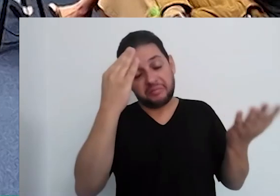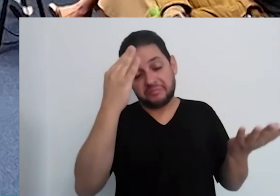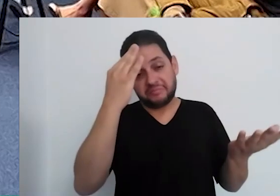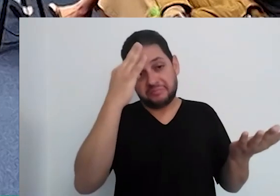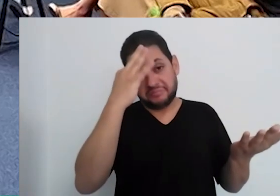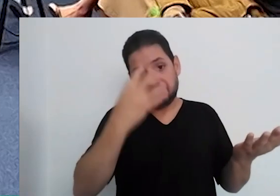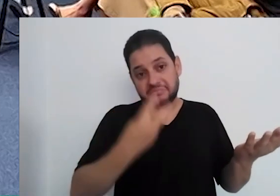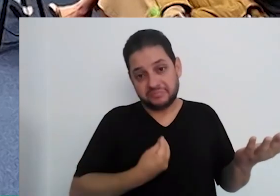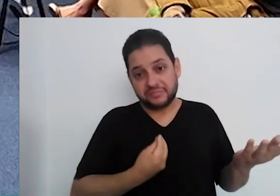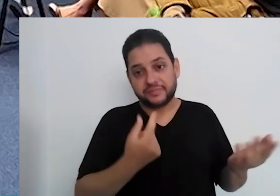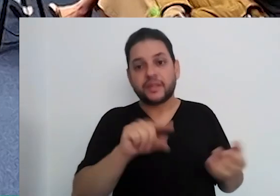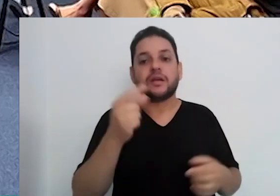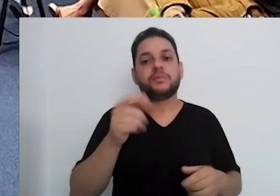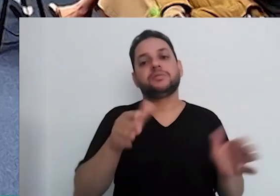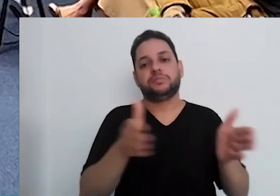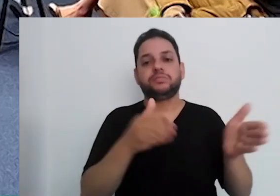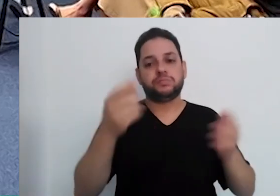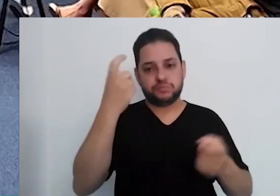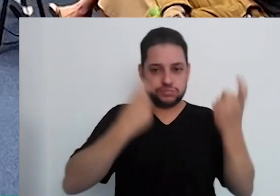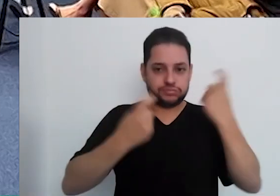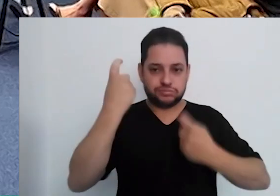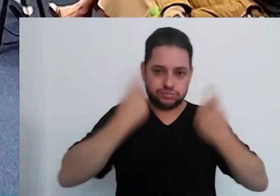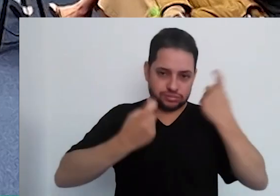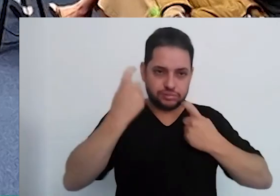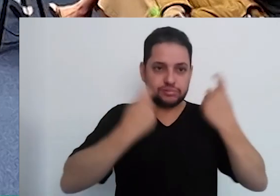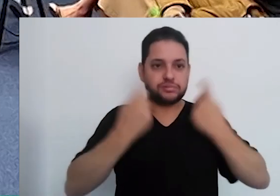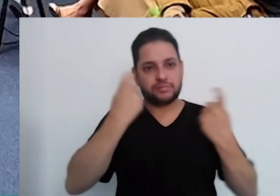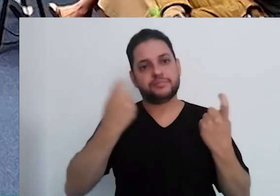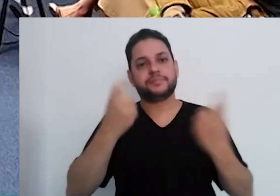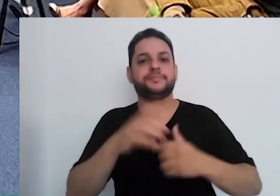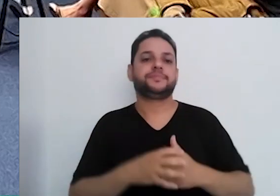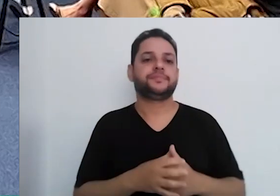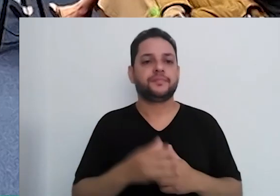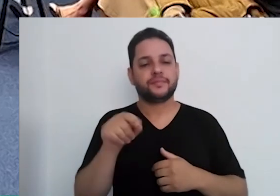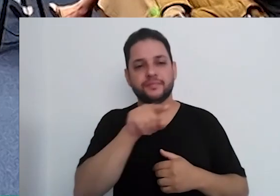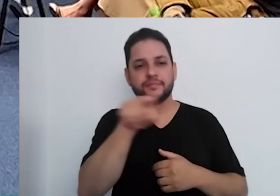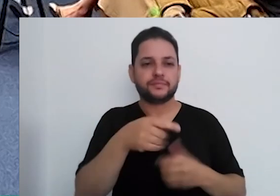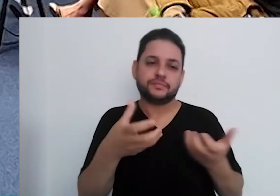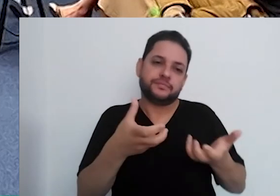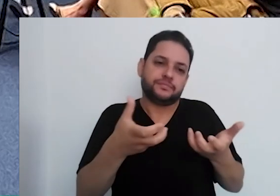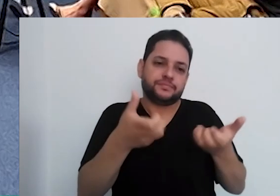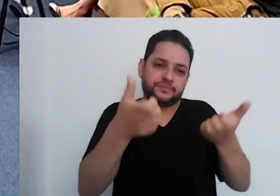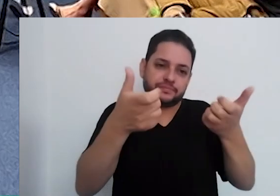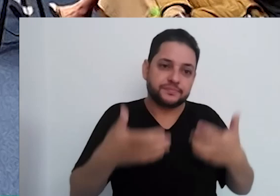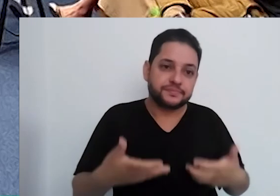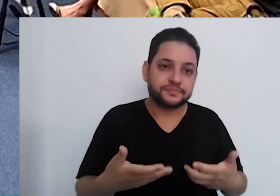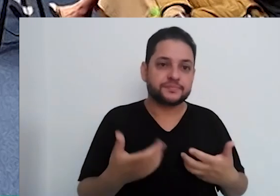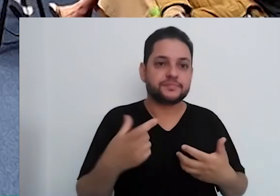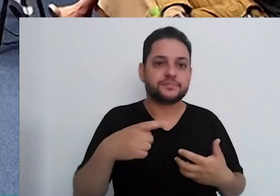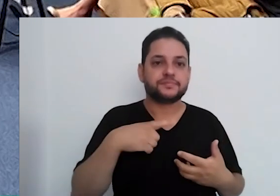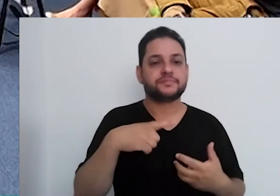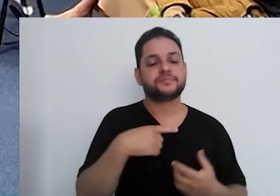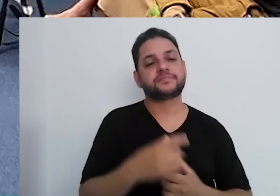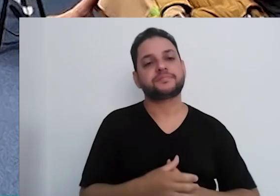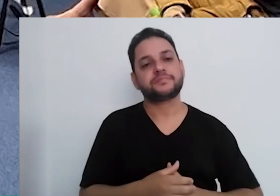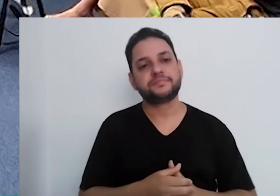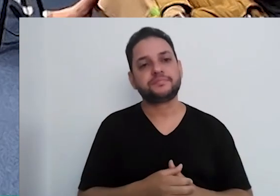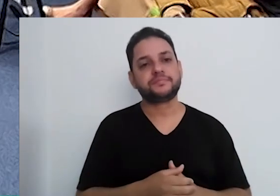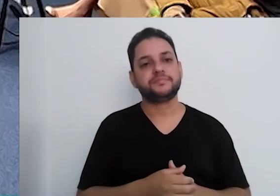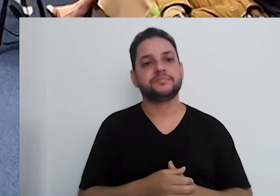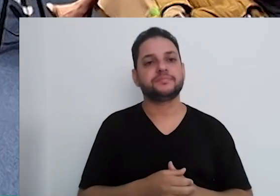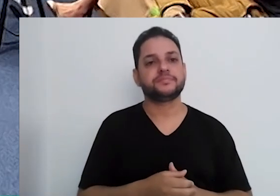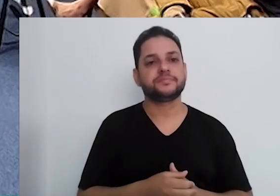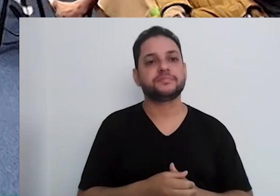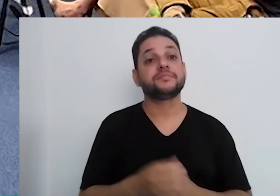preocupa mesmo eh mas eu só queria assim dizer que realmente não tem uma uma relação e que de